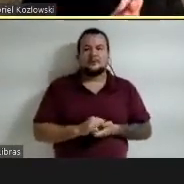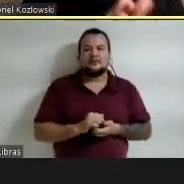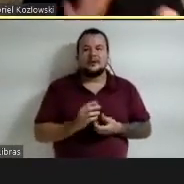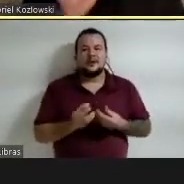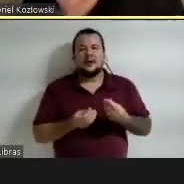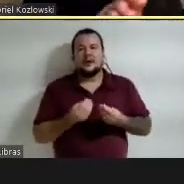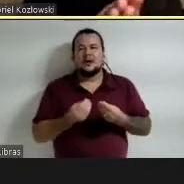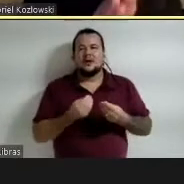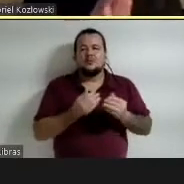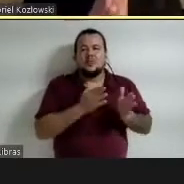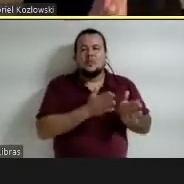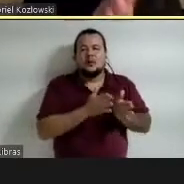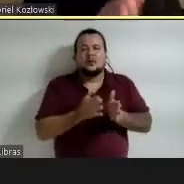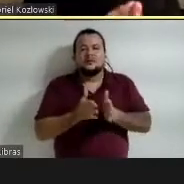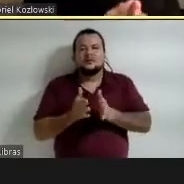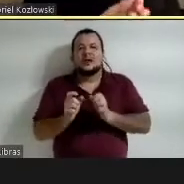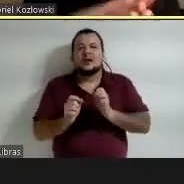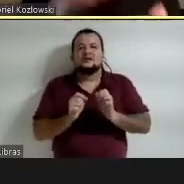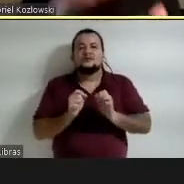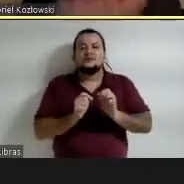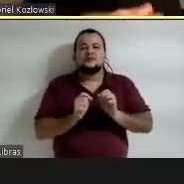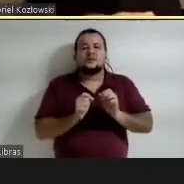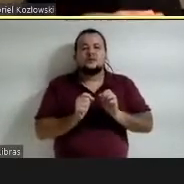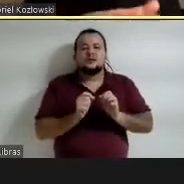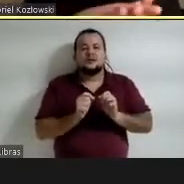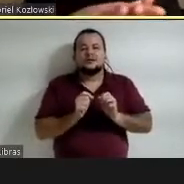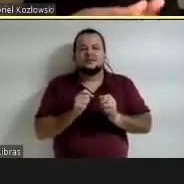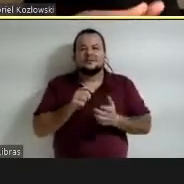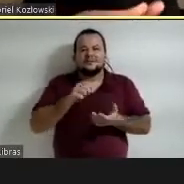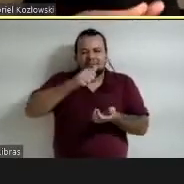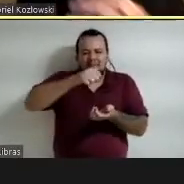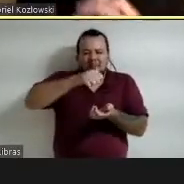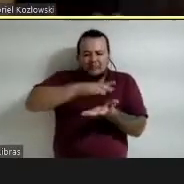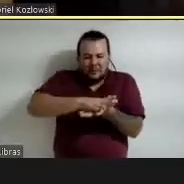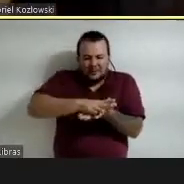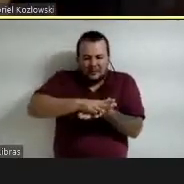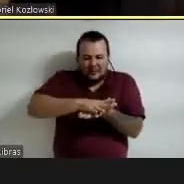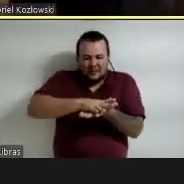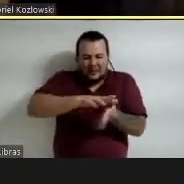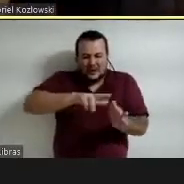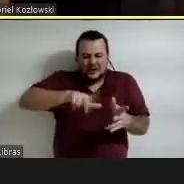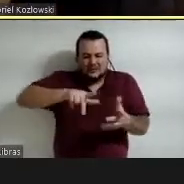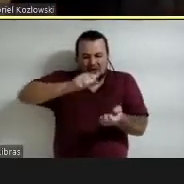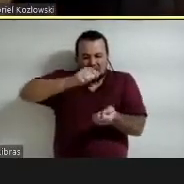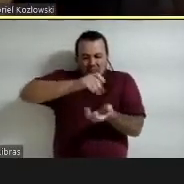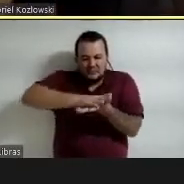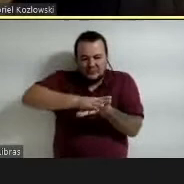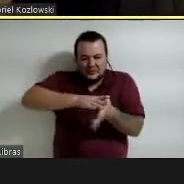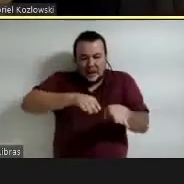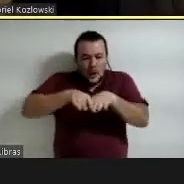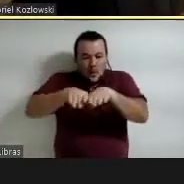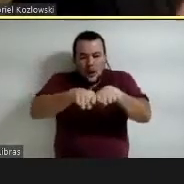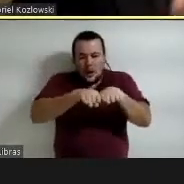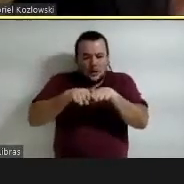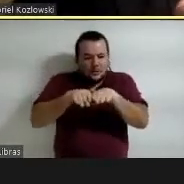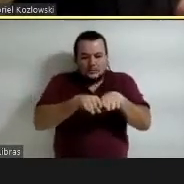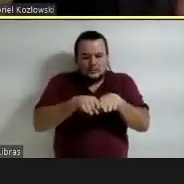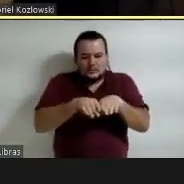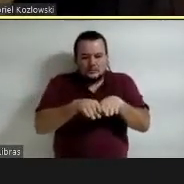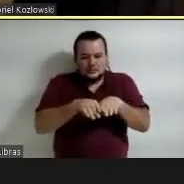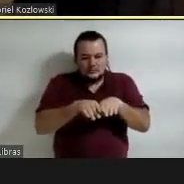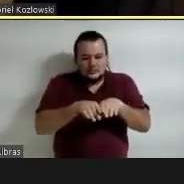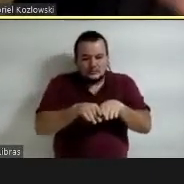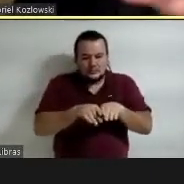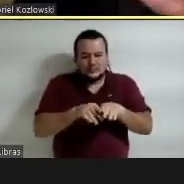essa palavra, que é um processo de você achata as diferenças. Então, por exemplo, o Sloterdijk diz